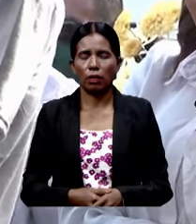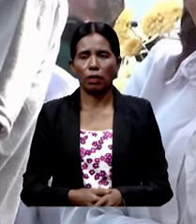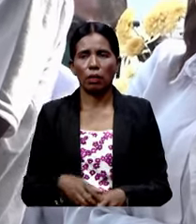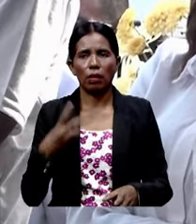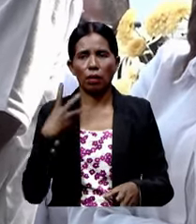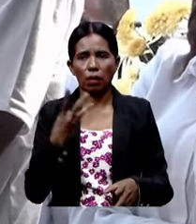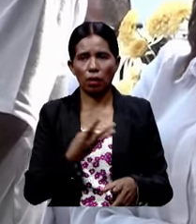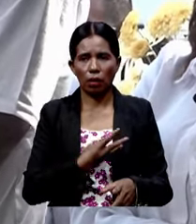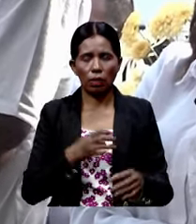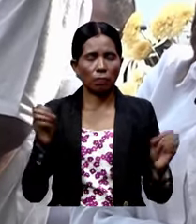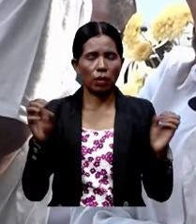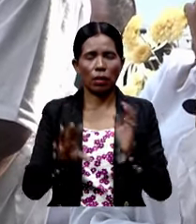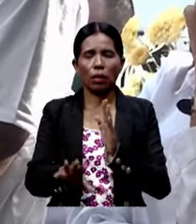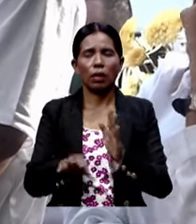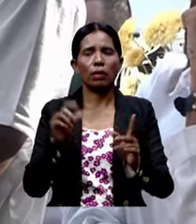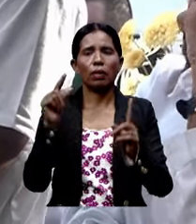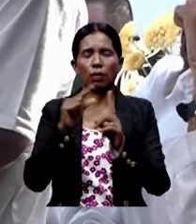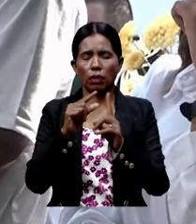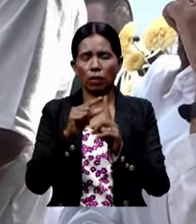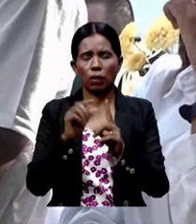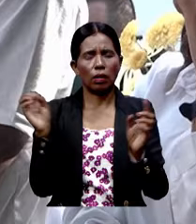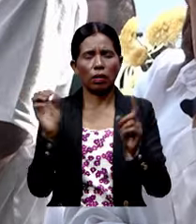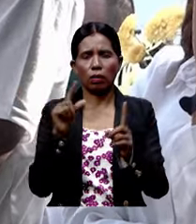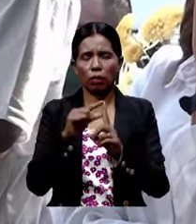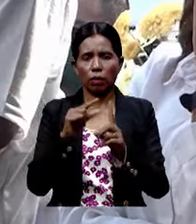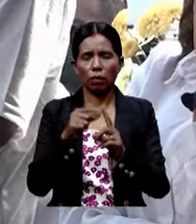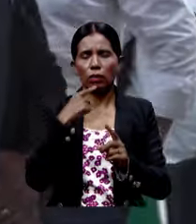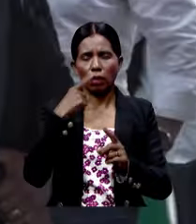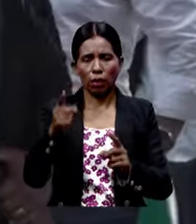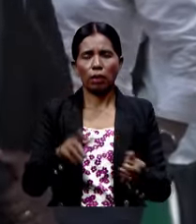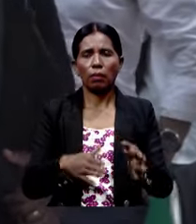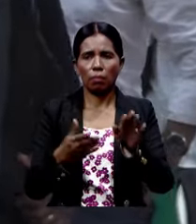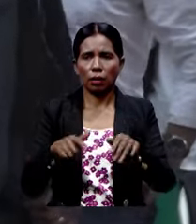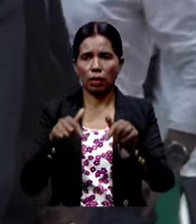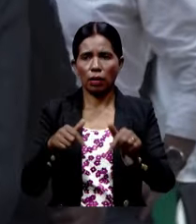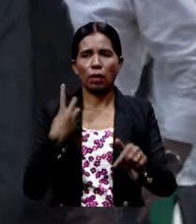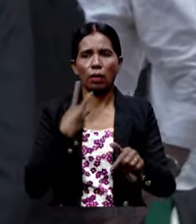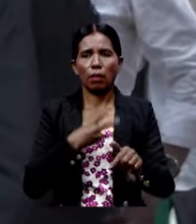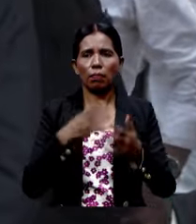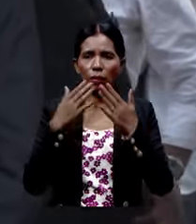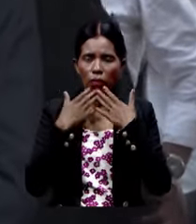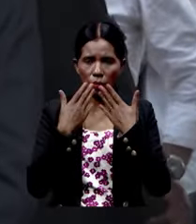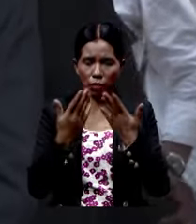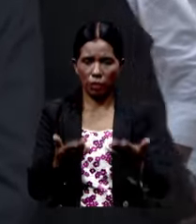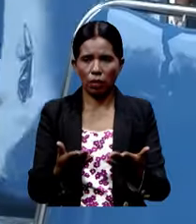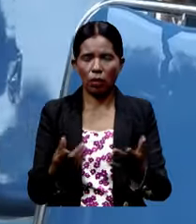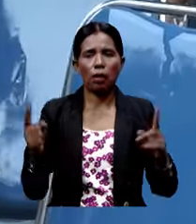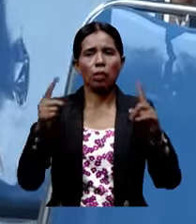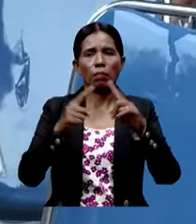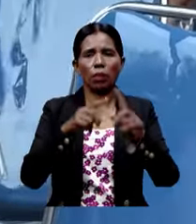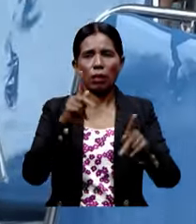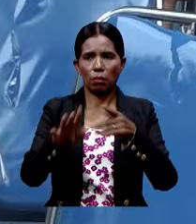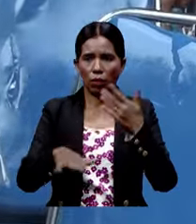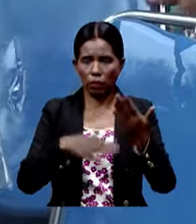amém, caiatan de fungida, a tu tem e a fatina, só de tamanho agradecer, para ele a